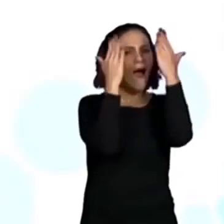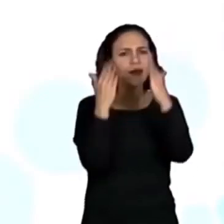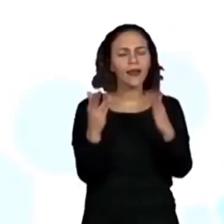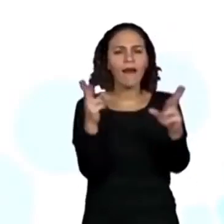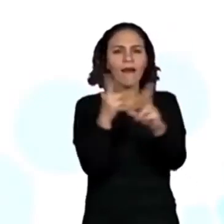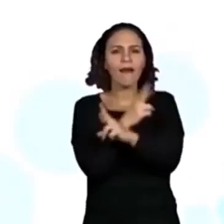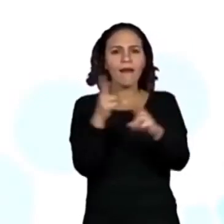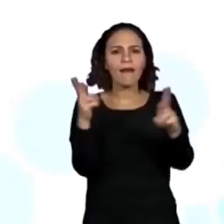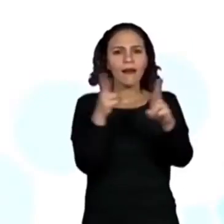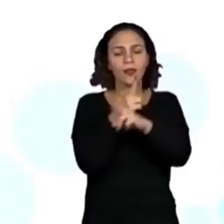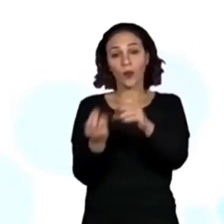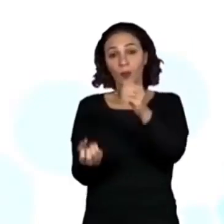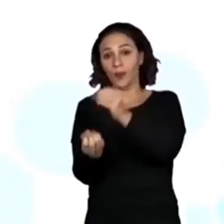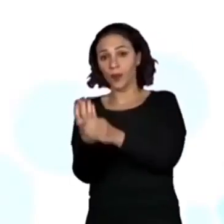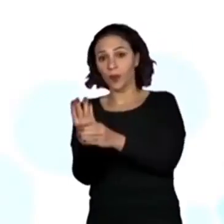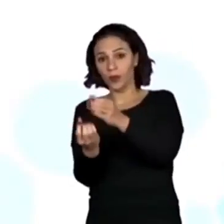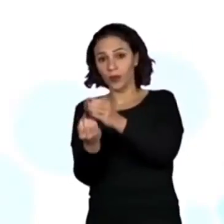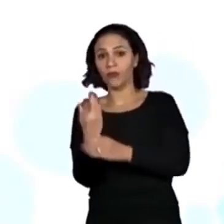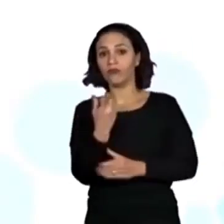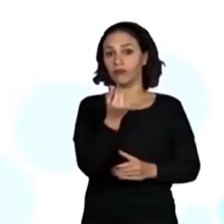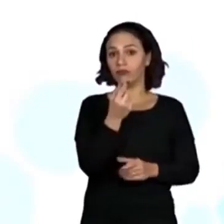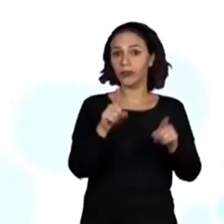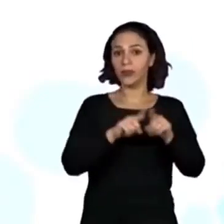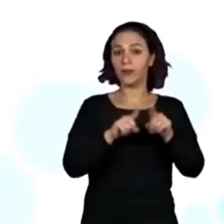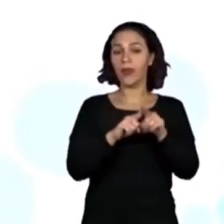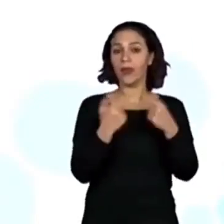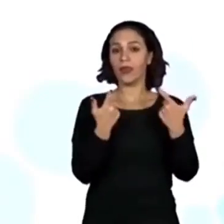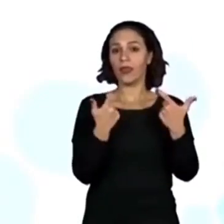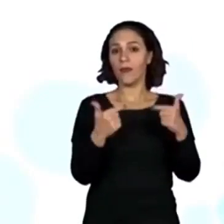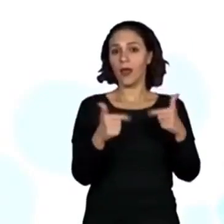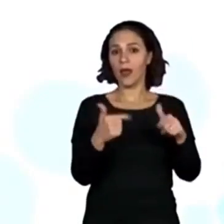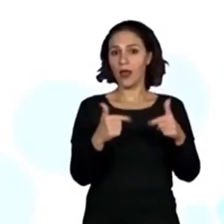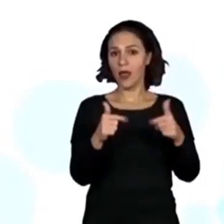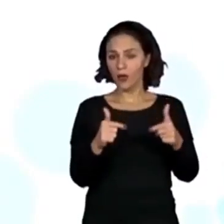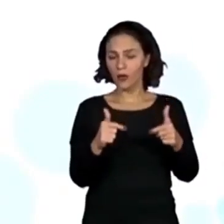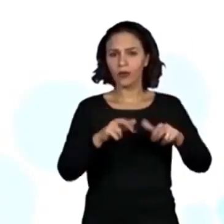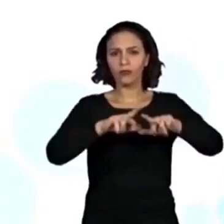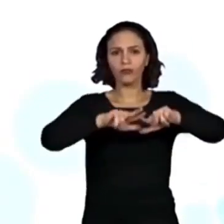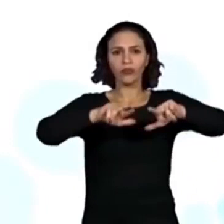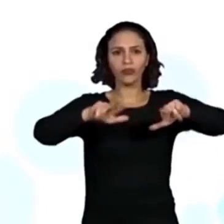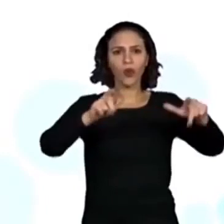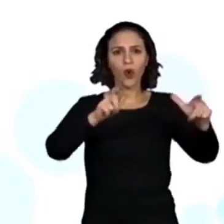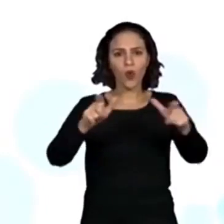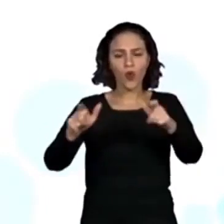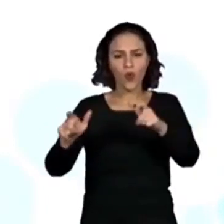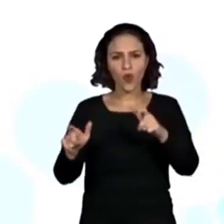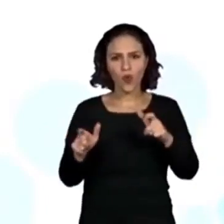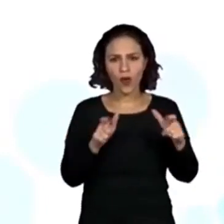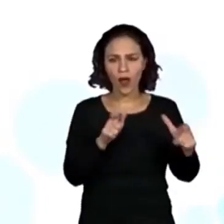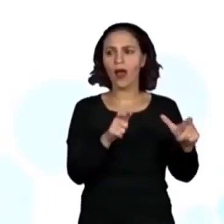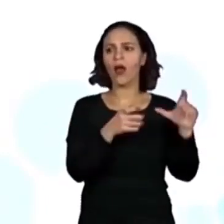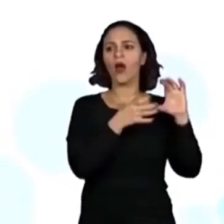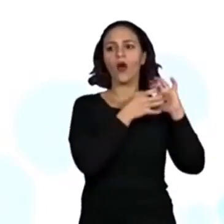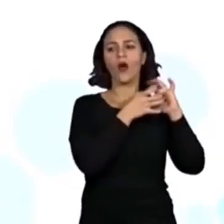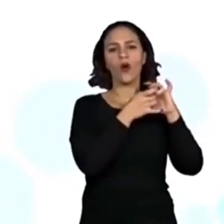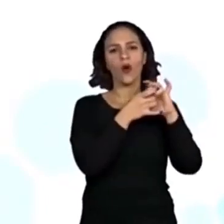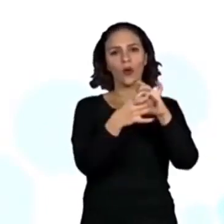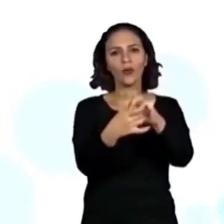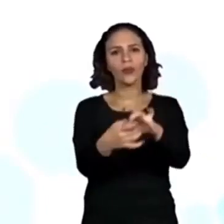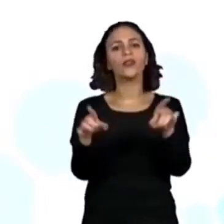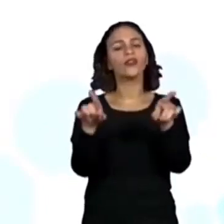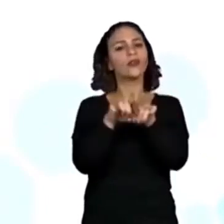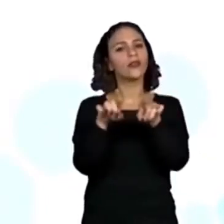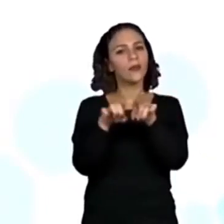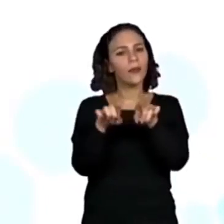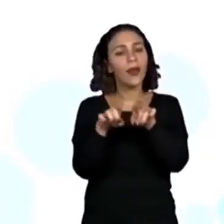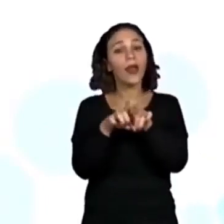produção, capital e trabalho em diferentes territórios, contextos e culturas, discutindo o papel